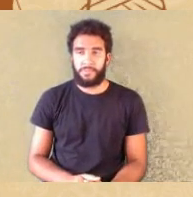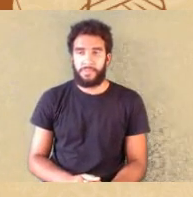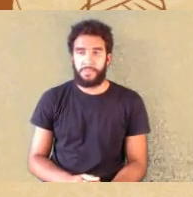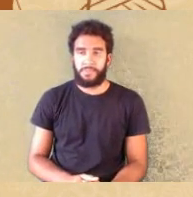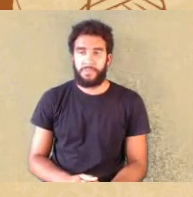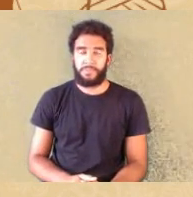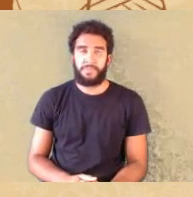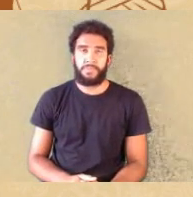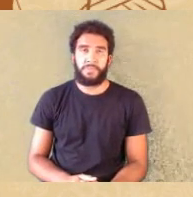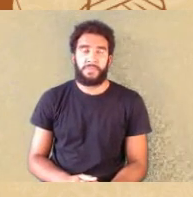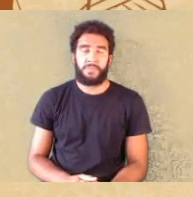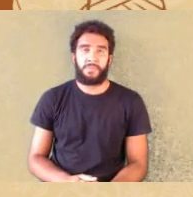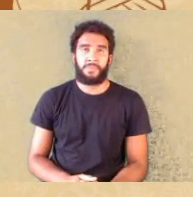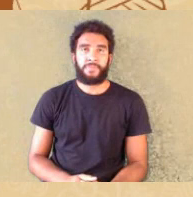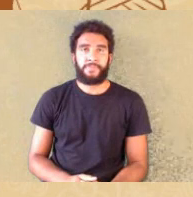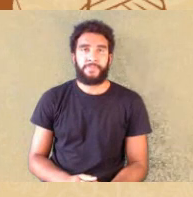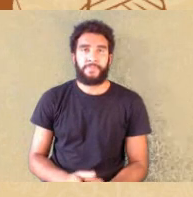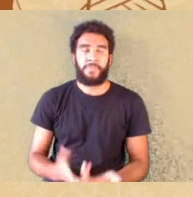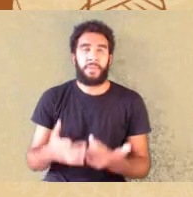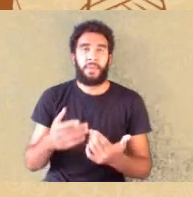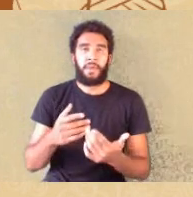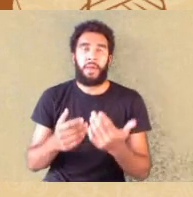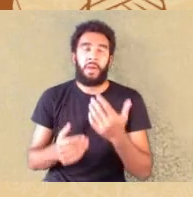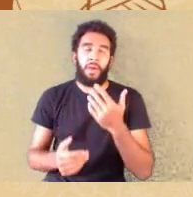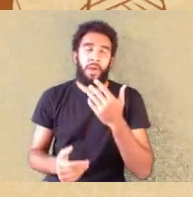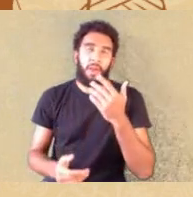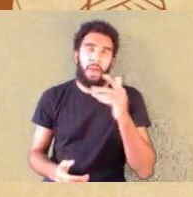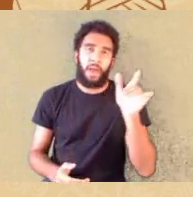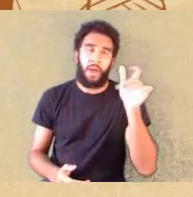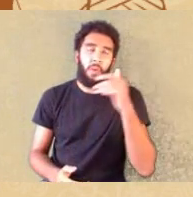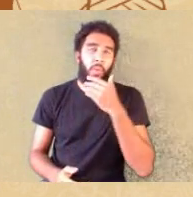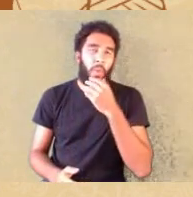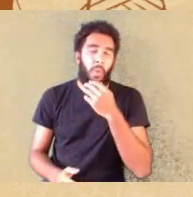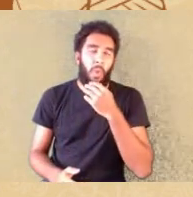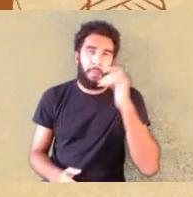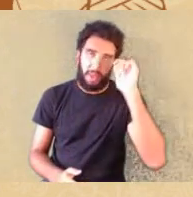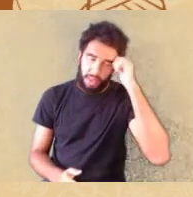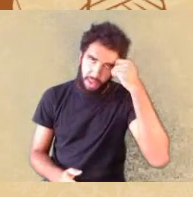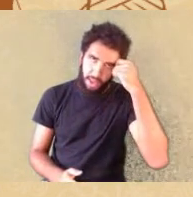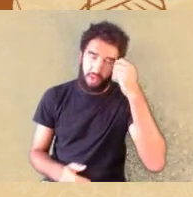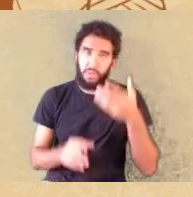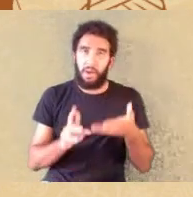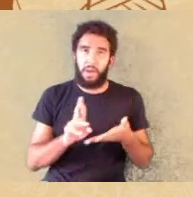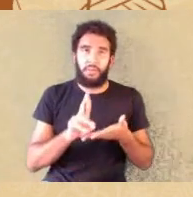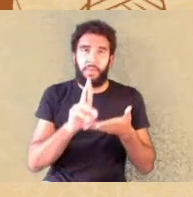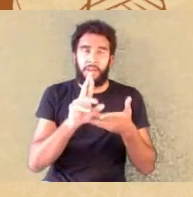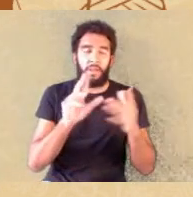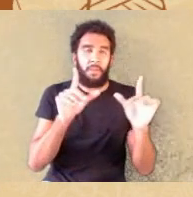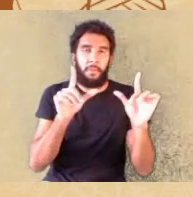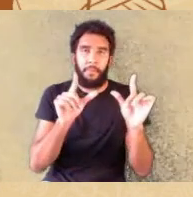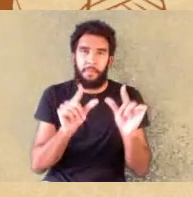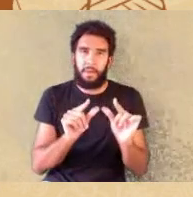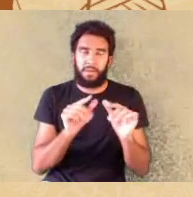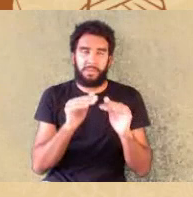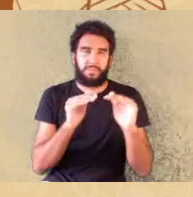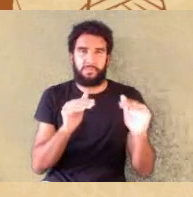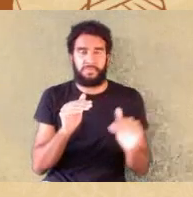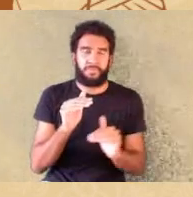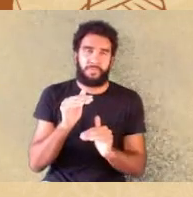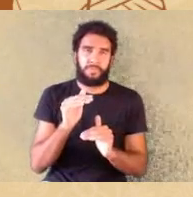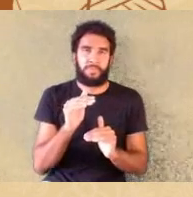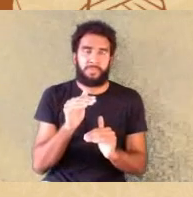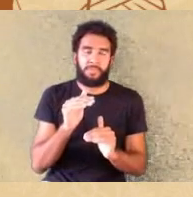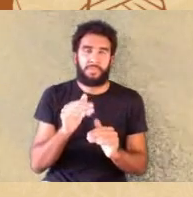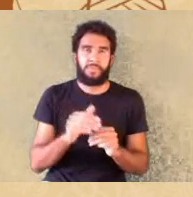estatisticamente. Homens negros estão subrepresentados, tanto com relação à população geral quanto com relação à população economicamente